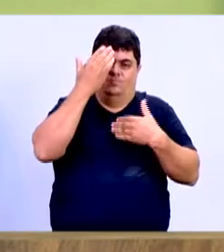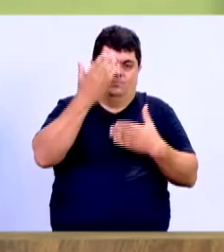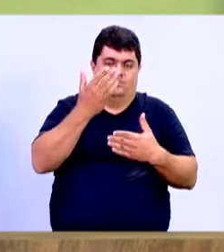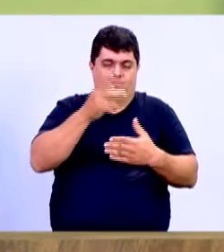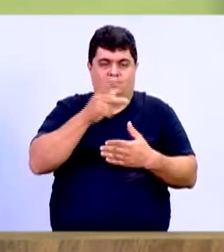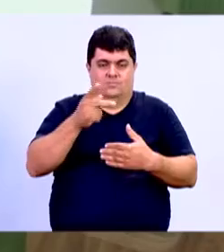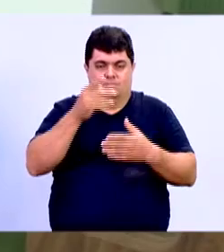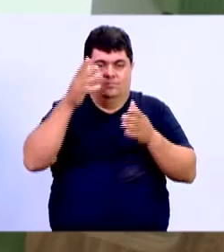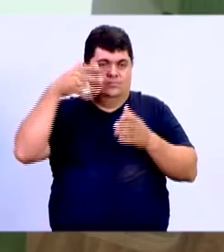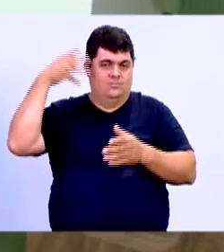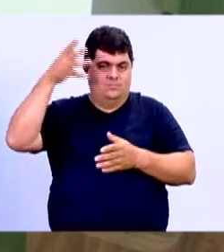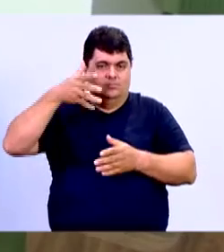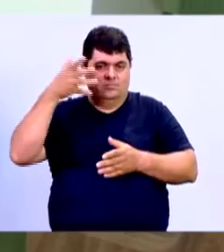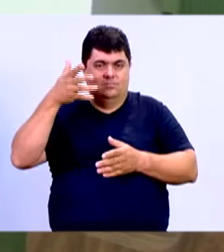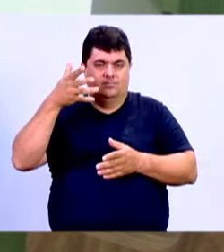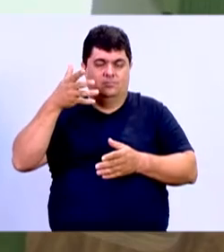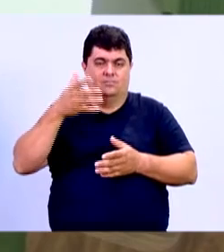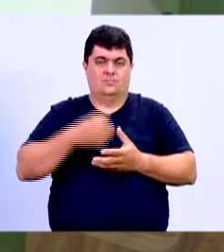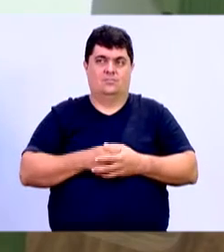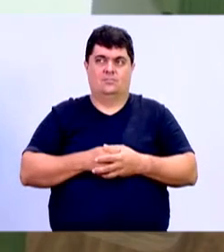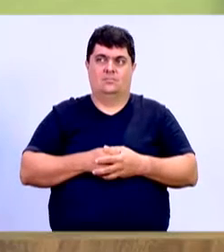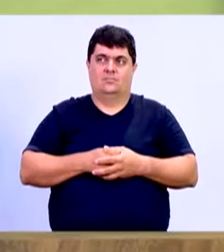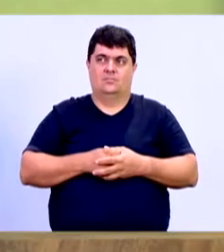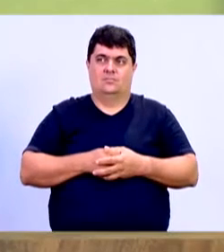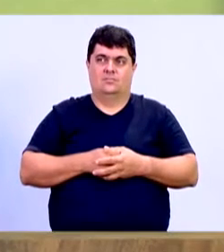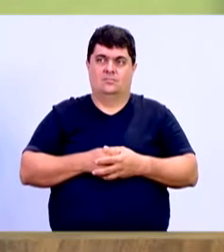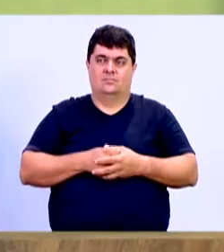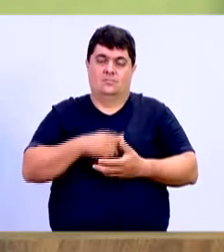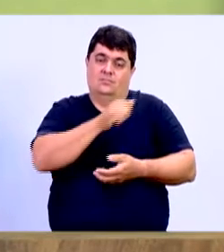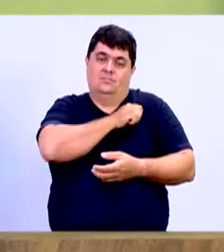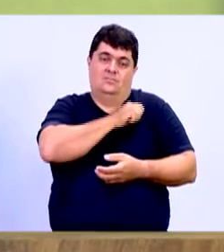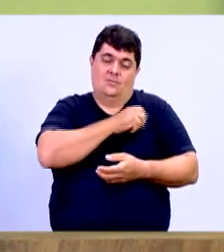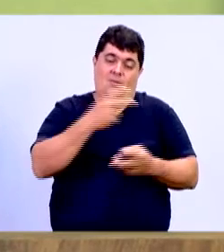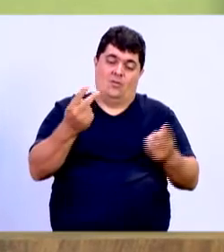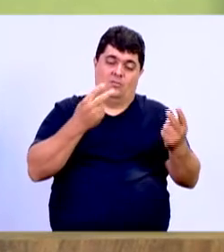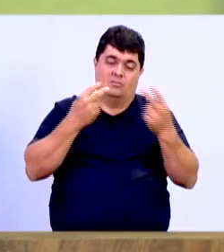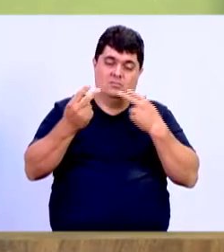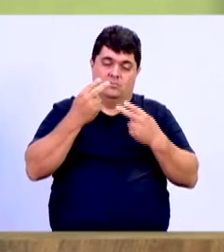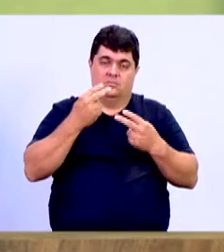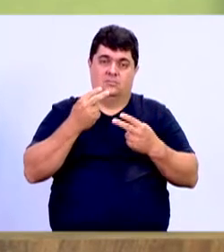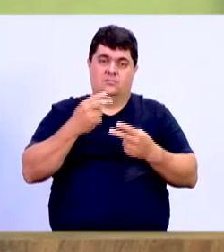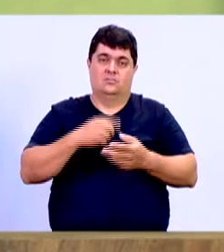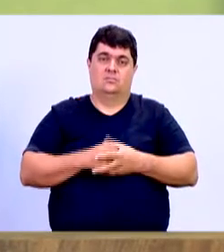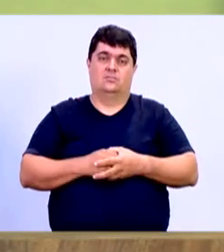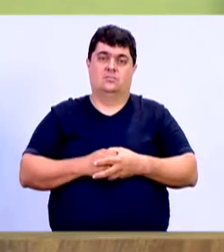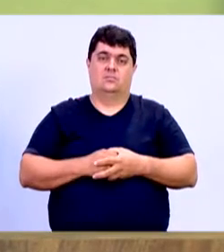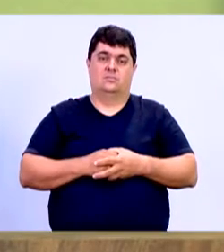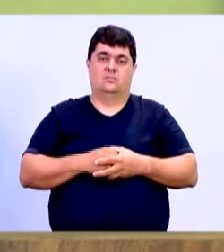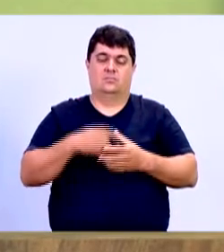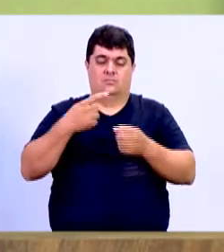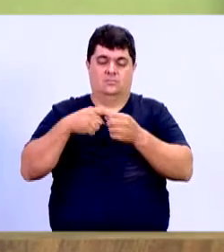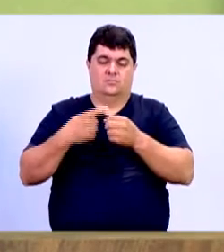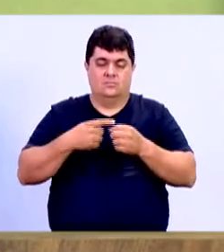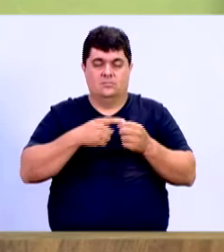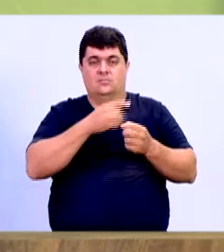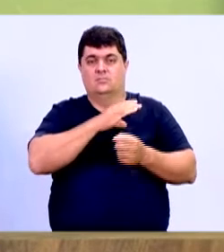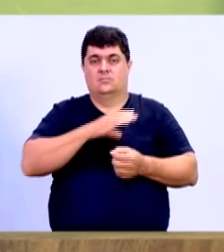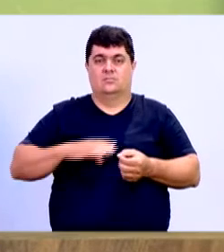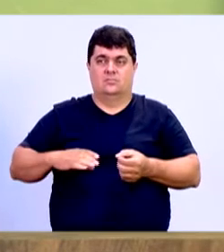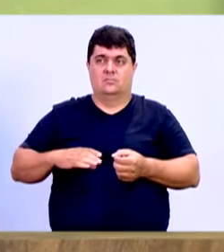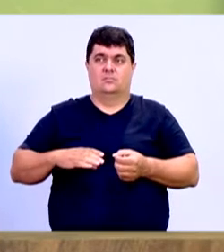a palestra. E para você, aluno que está nos assistindo, os tutores